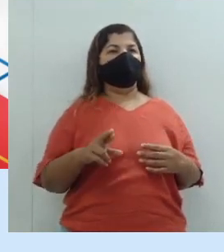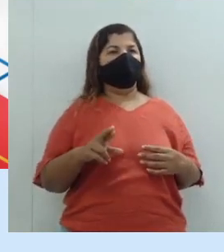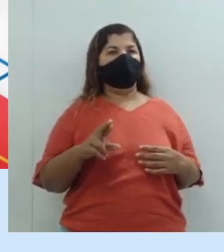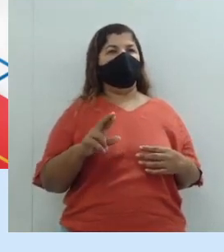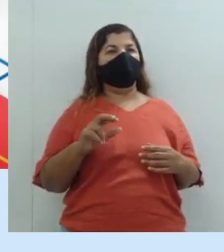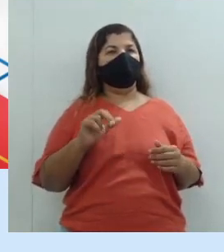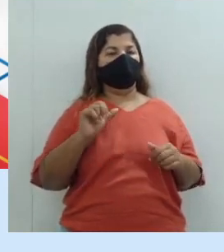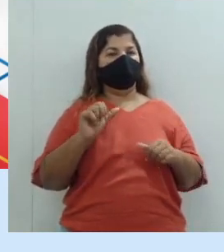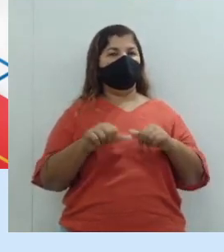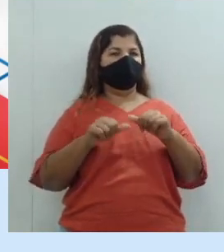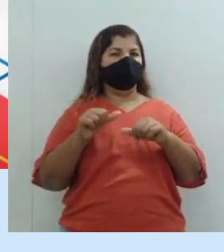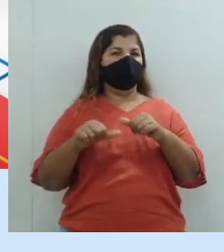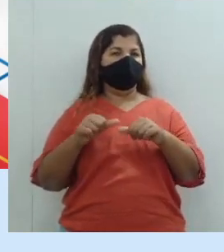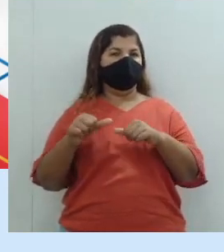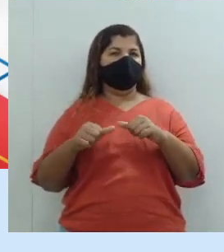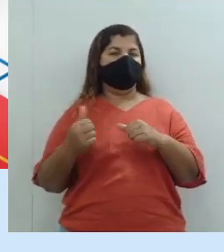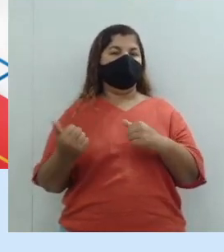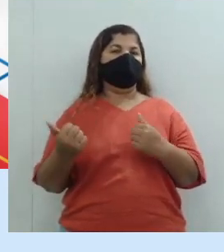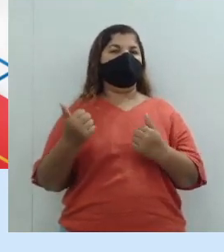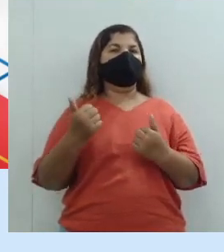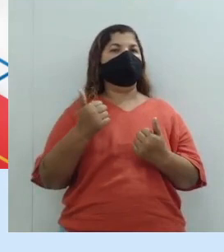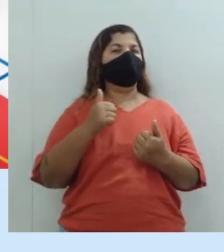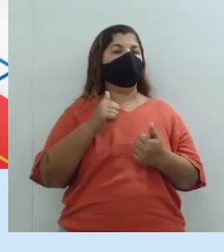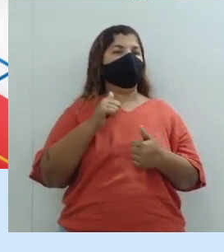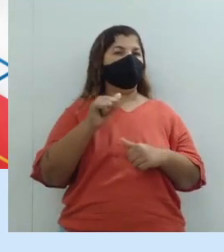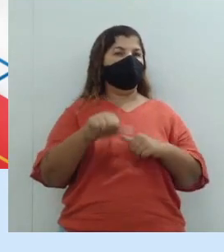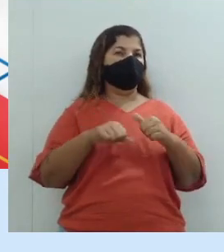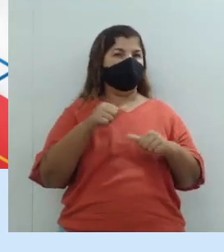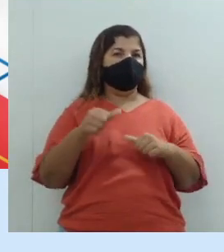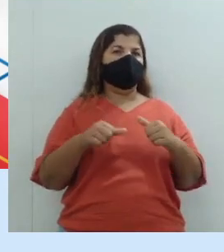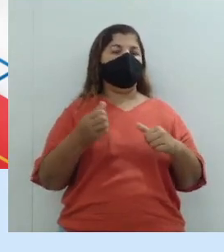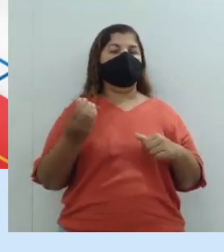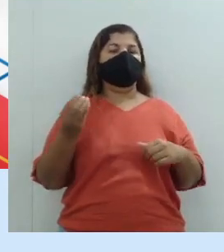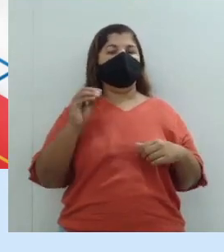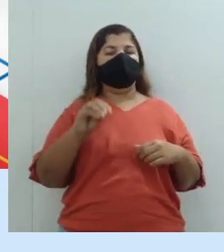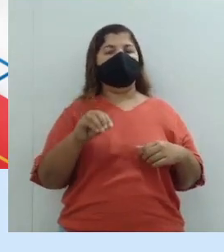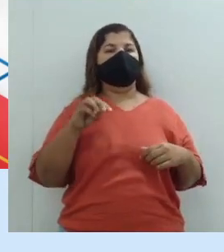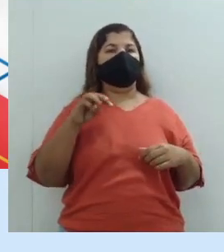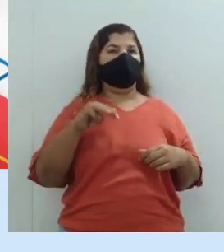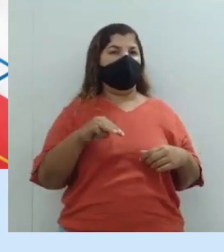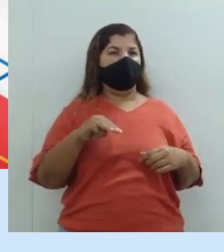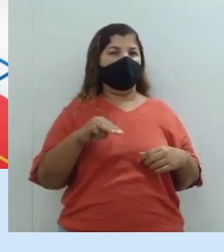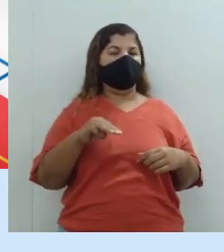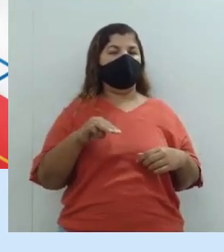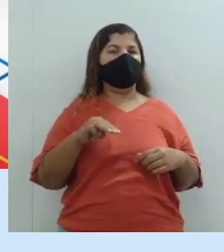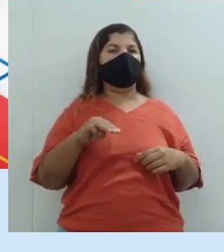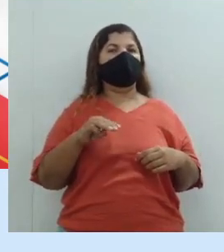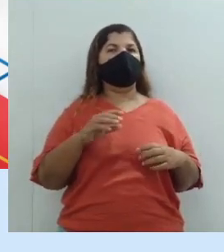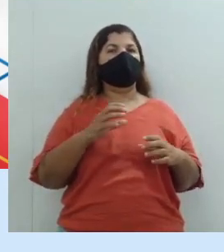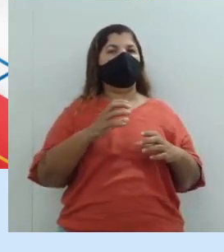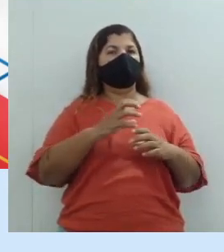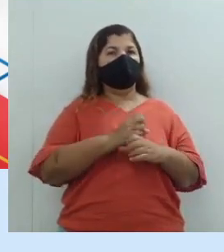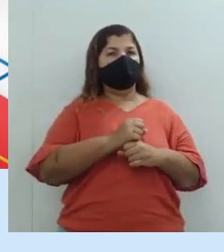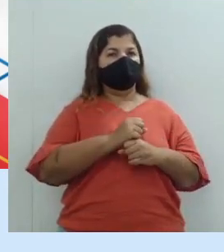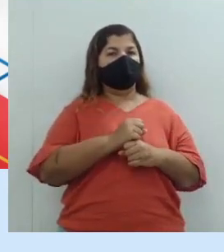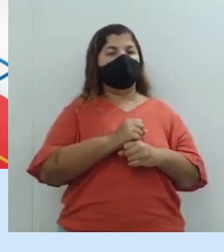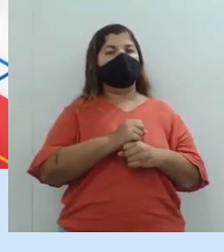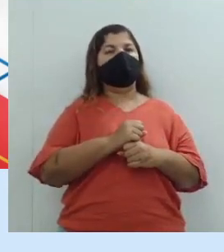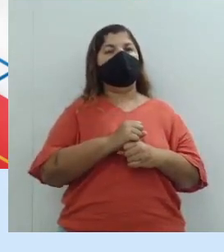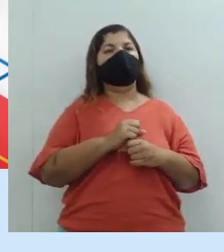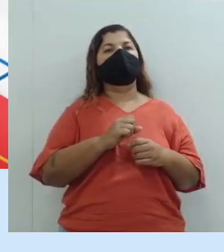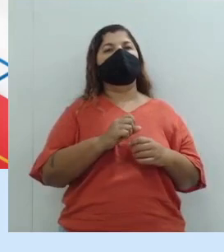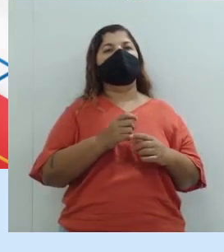de F ali, que é o valor da força, jogo os valores da massa na minha fórmula, vou fazer essa soma, vou pegar a soma das massas e vou